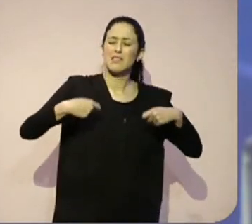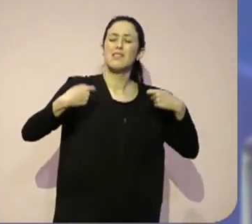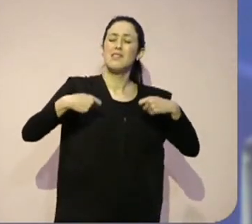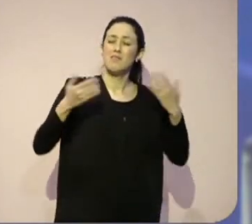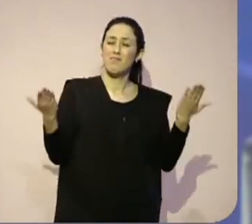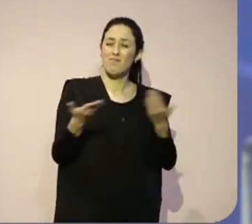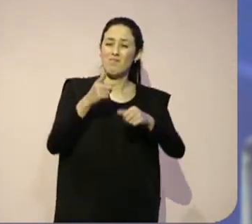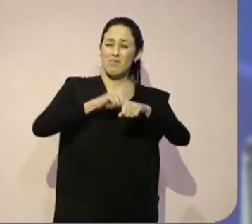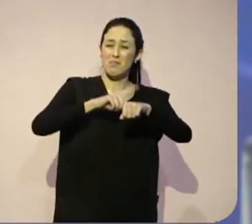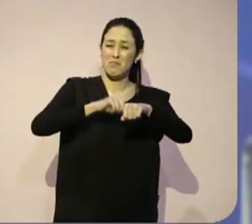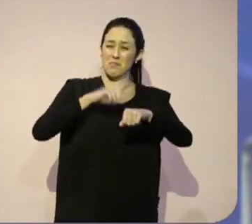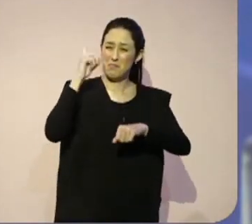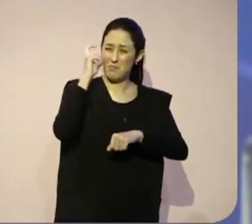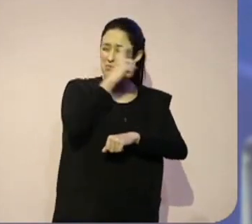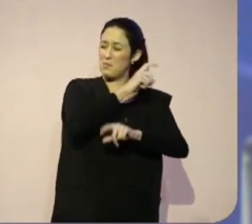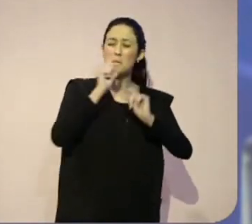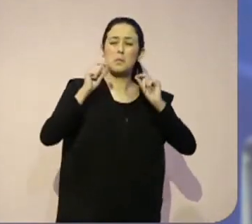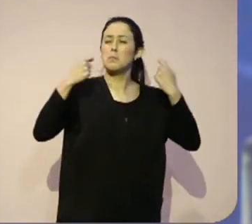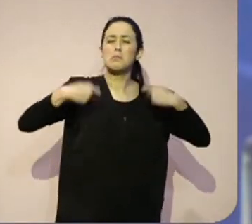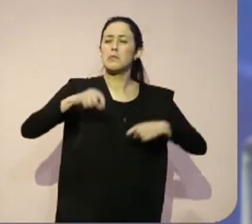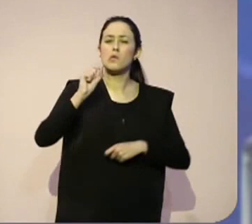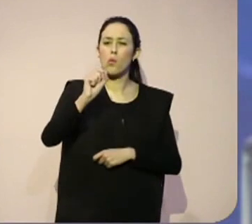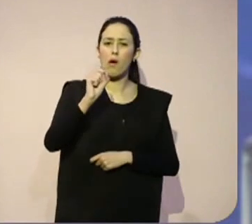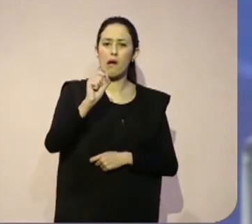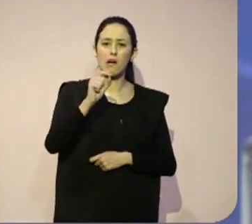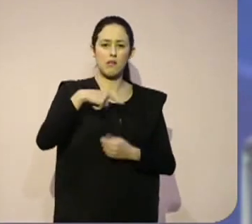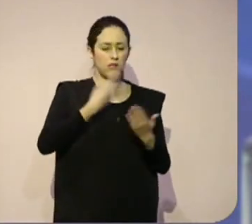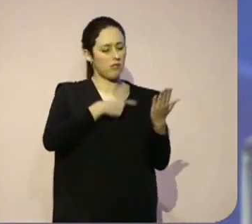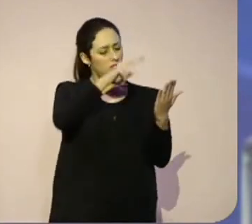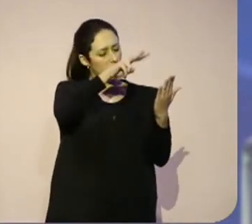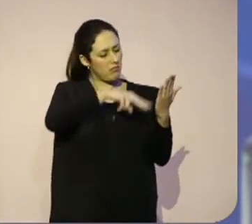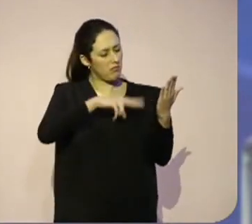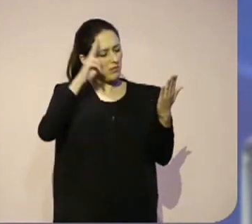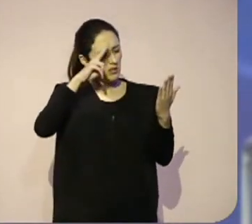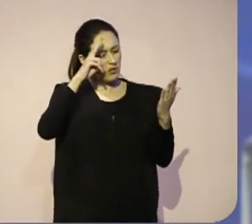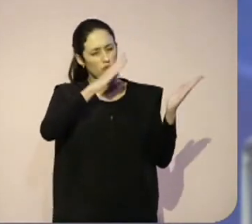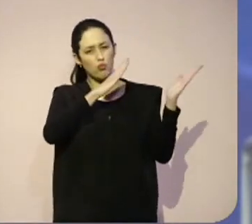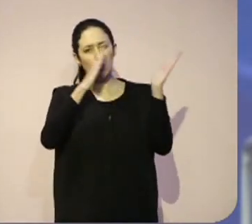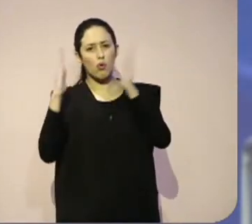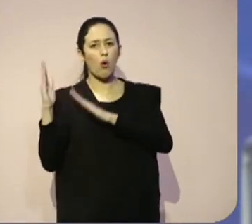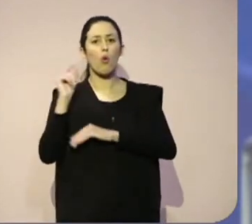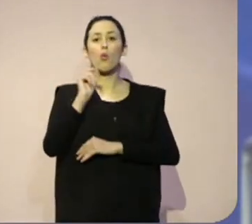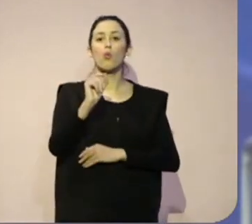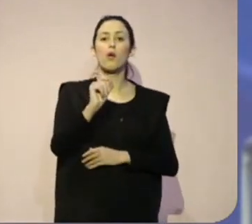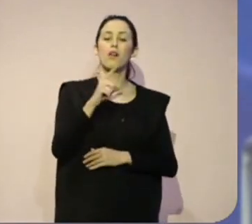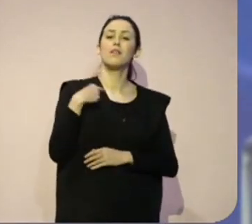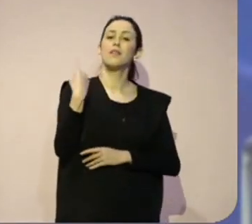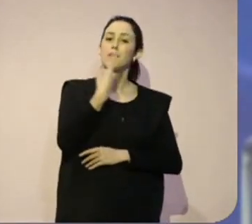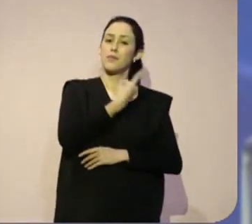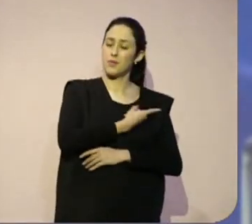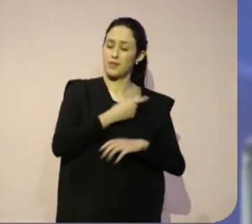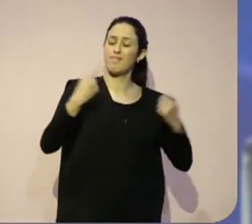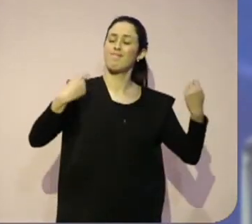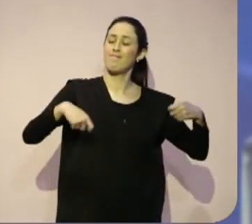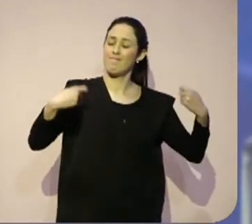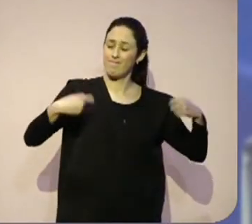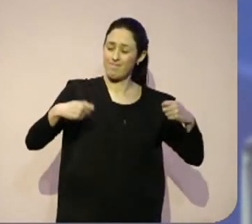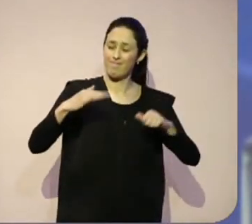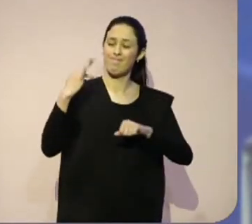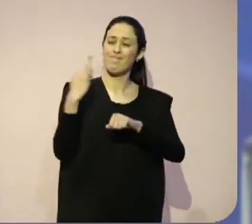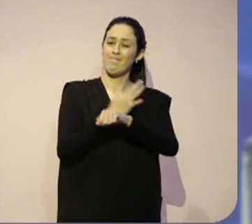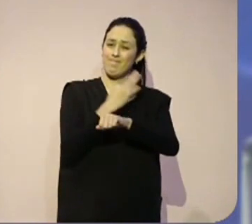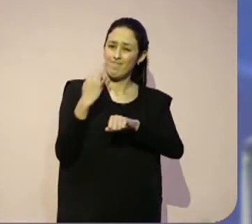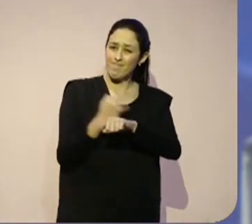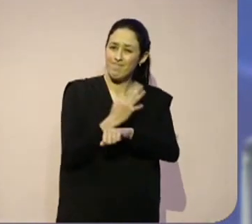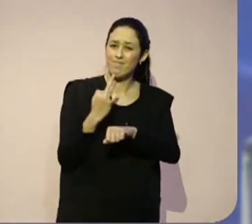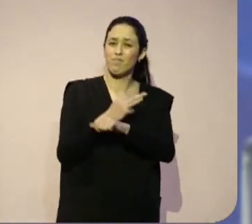primeira delas, quando nós olhamos para toda essa narrativa, é que é necessário resistir firme na